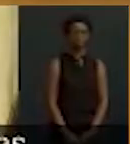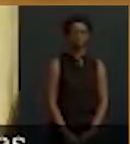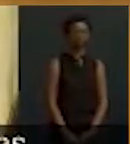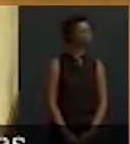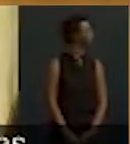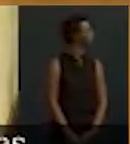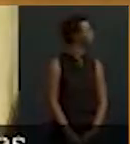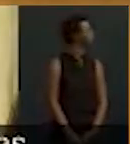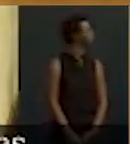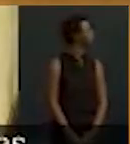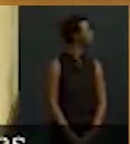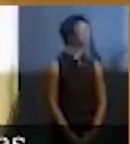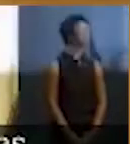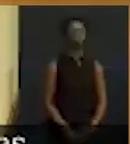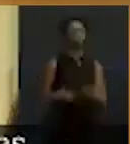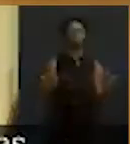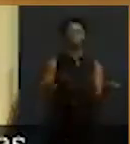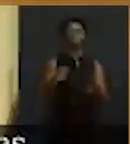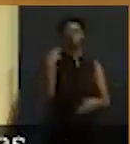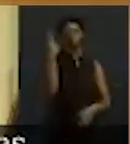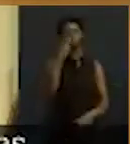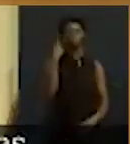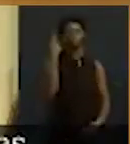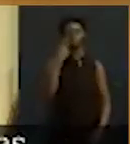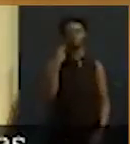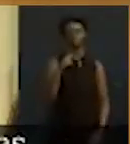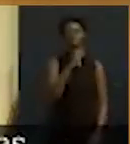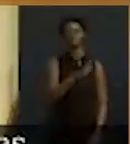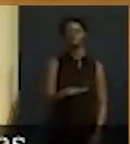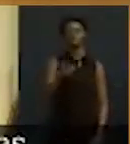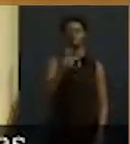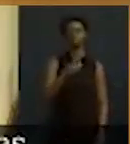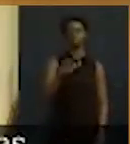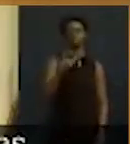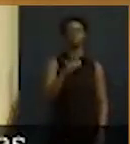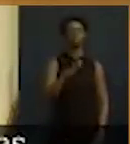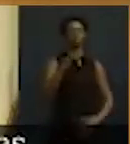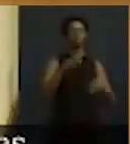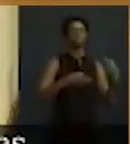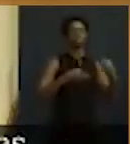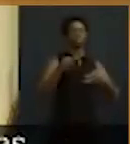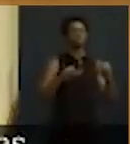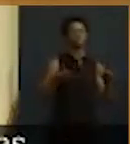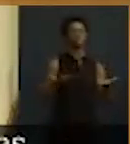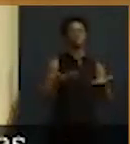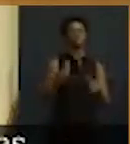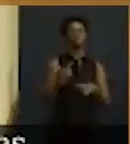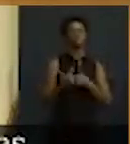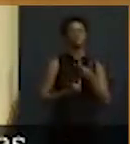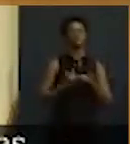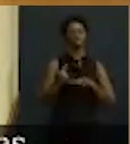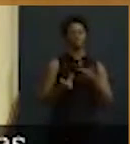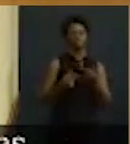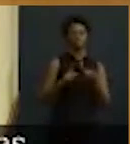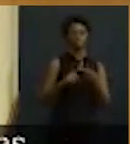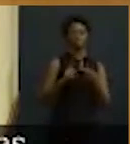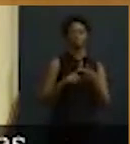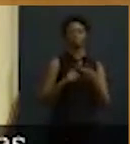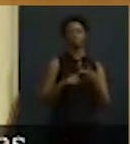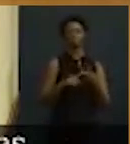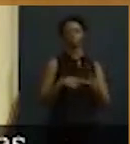Excelentíssima senhora Procuradora-Geral de Justiça em Exercício, excelentíssima senhora Corregedora-Geral do Ministério